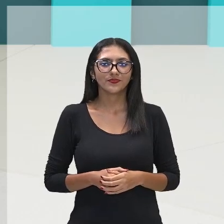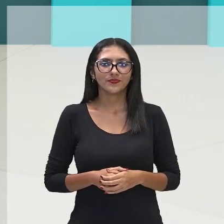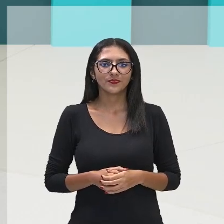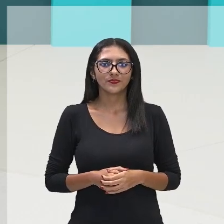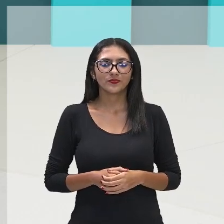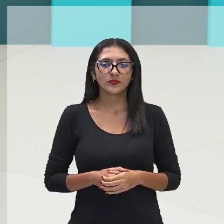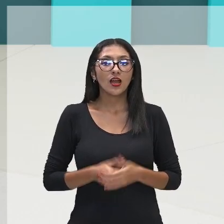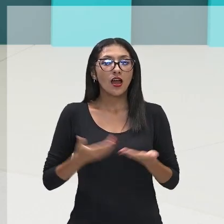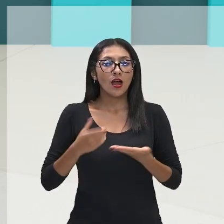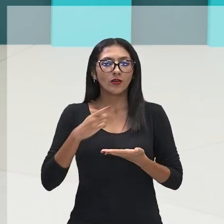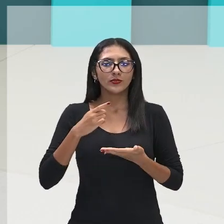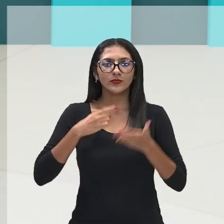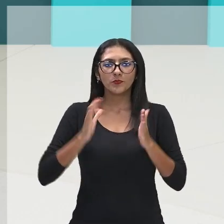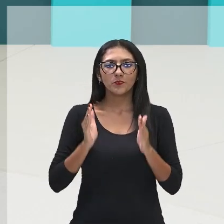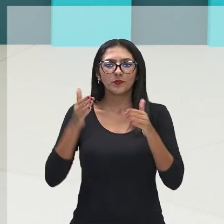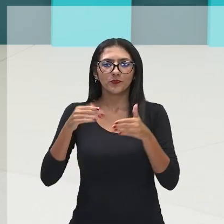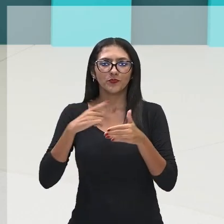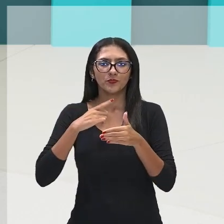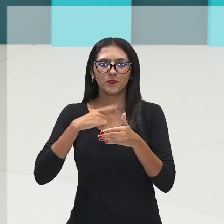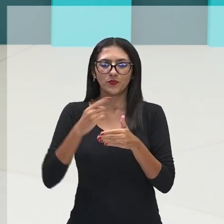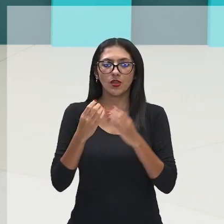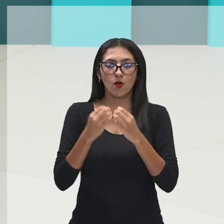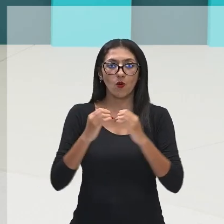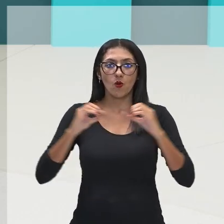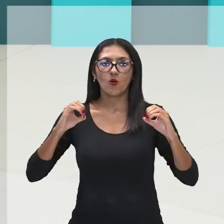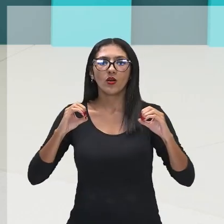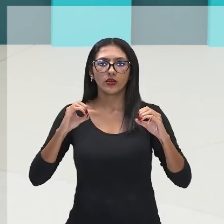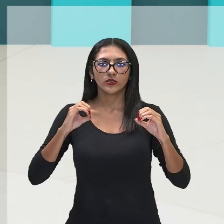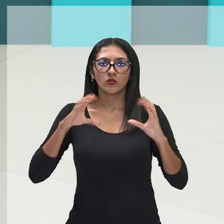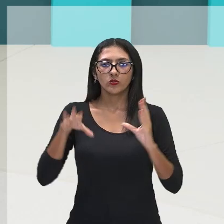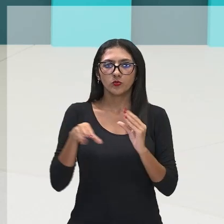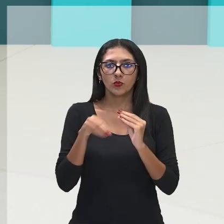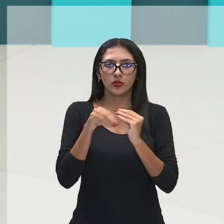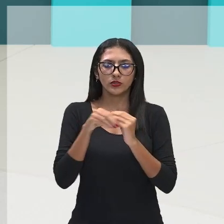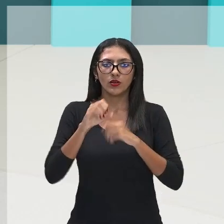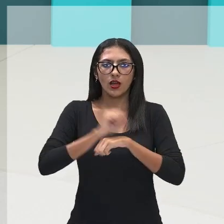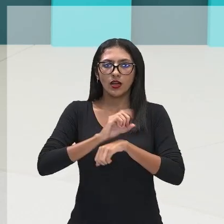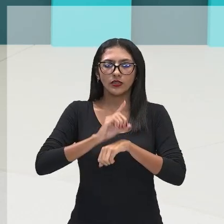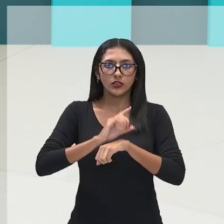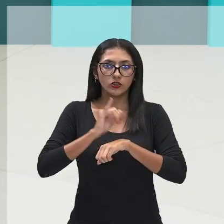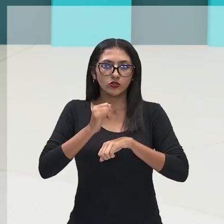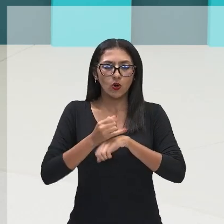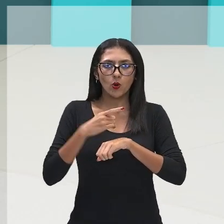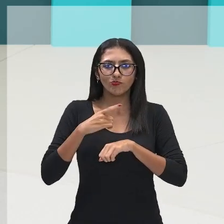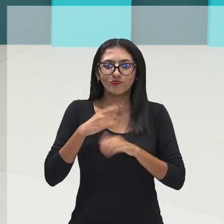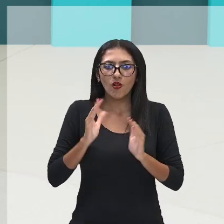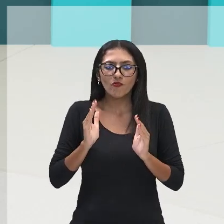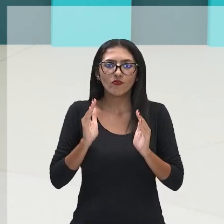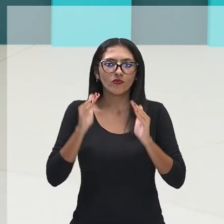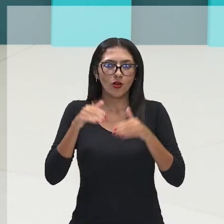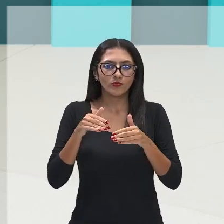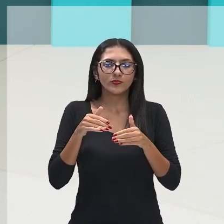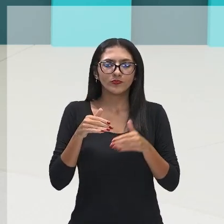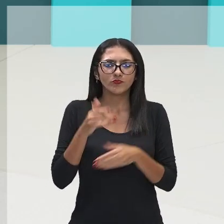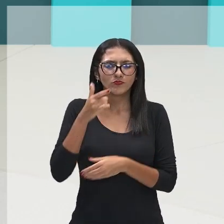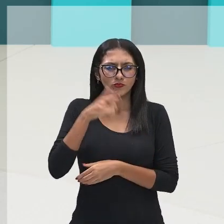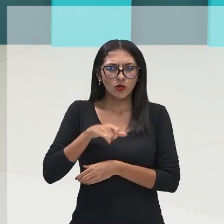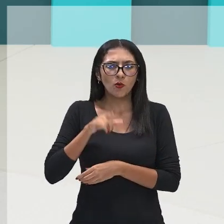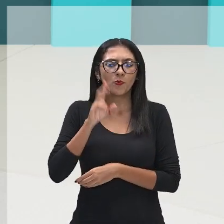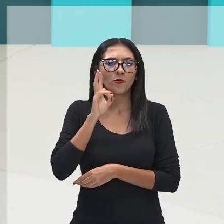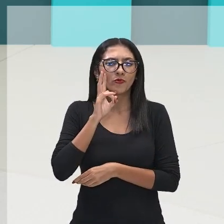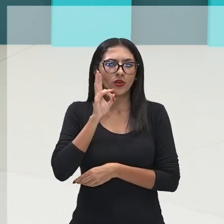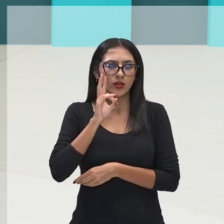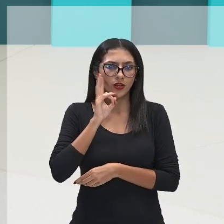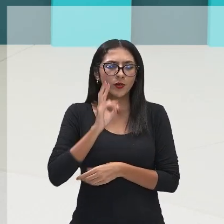agora especificamente aí eu tenho a oração subordinada adjetiva restritiva, porque repito a informação, de